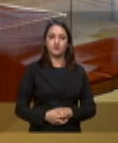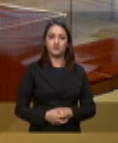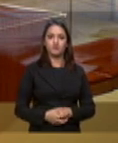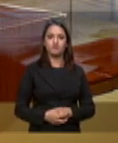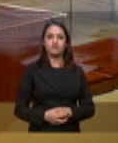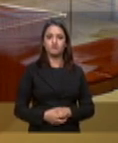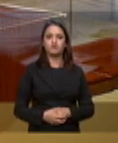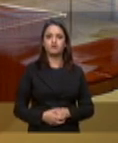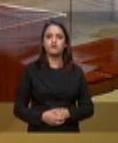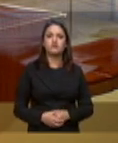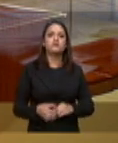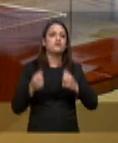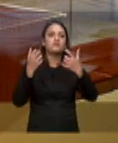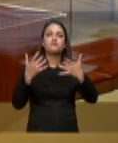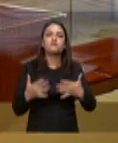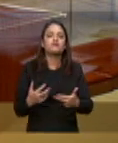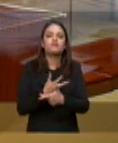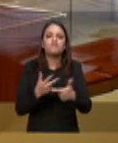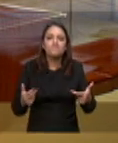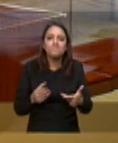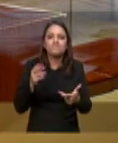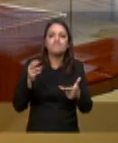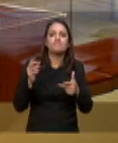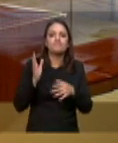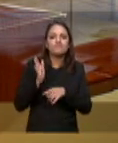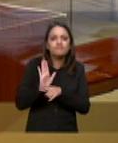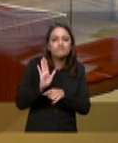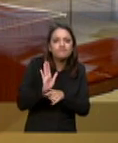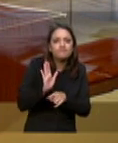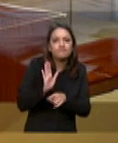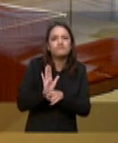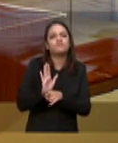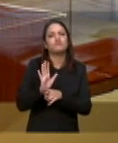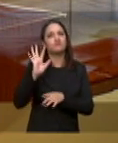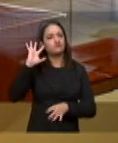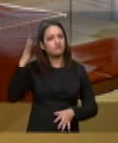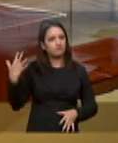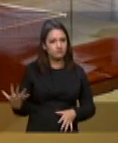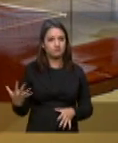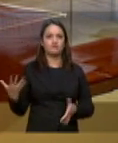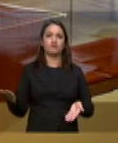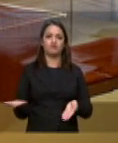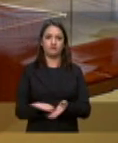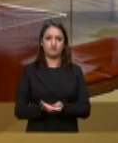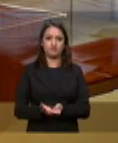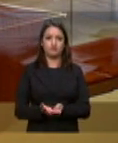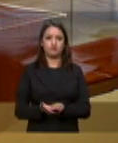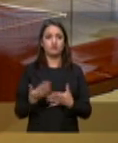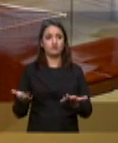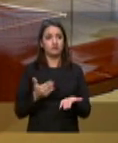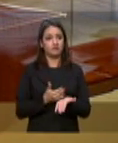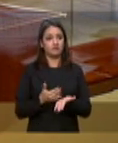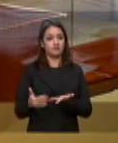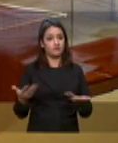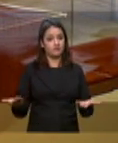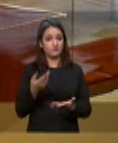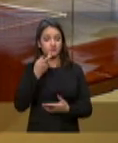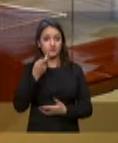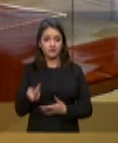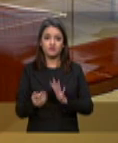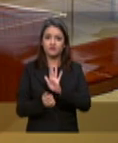de fato e de direito para contribuir com a solução dessa controvérsia. Iniciamos essa sustentação oral trazendo